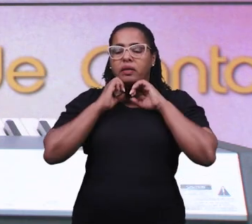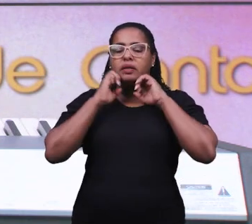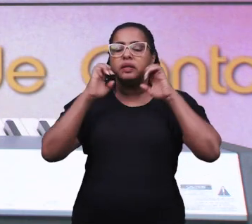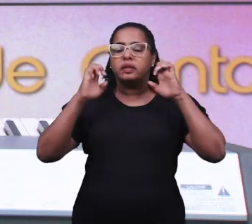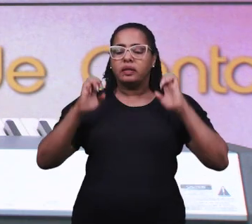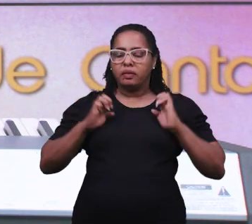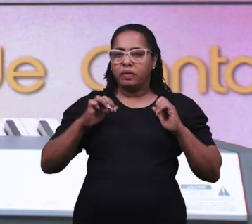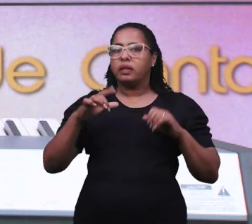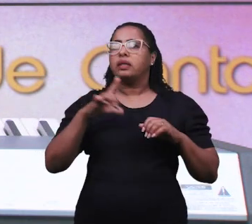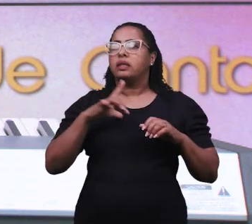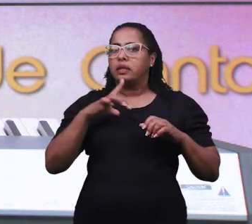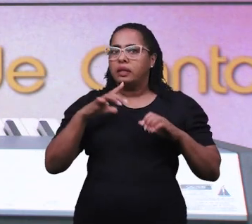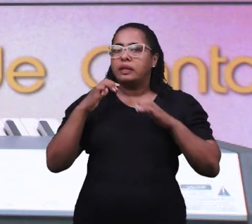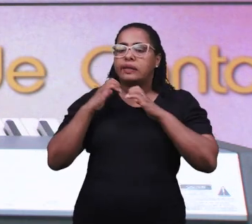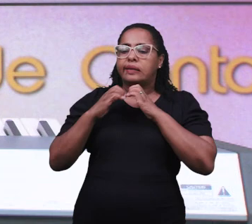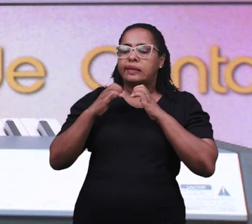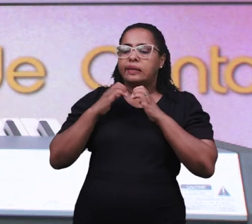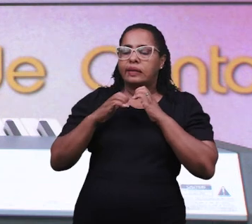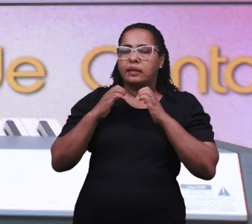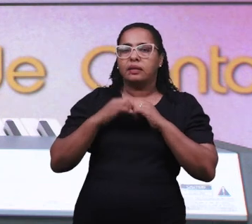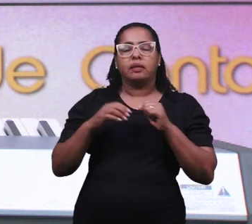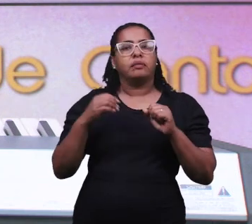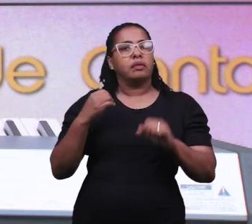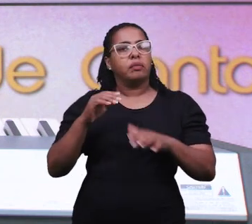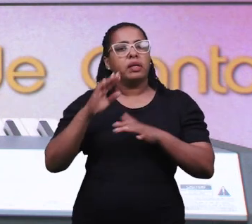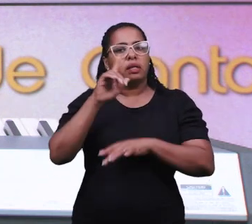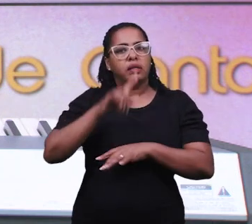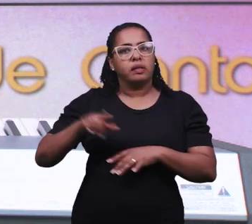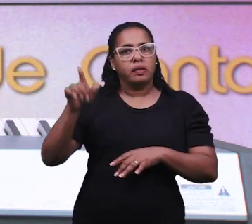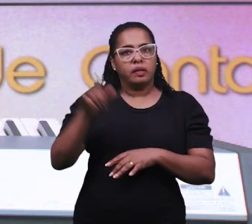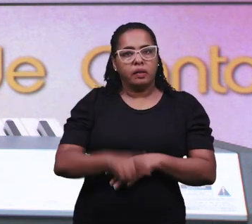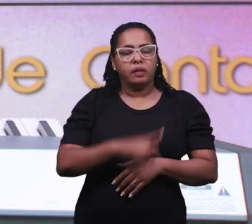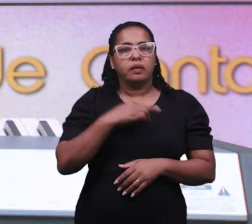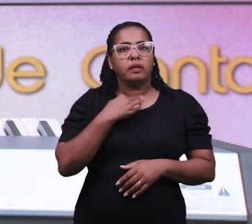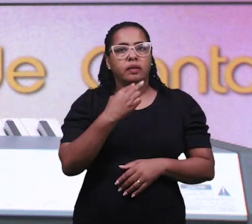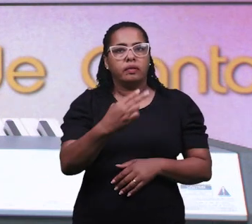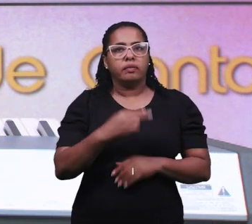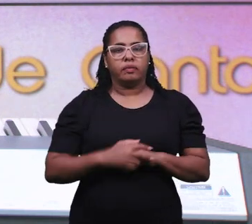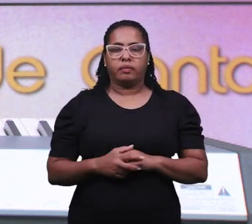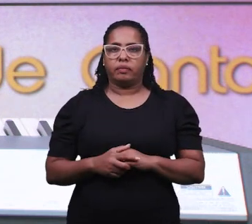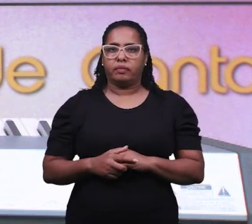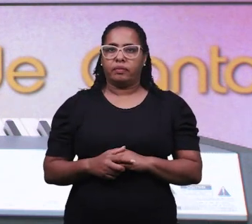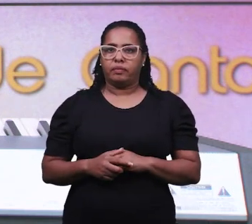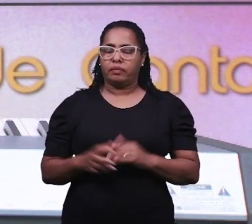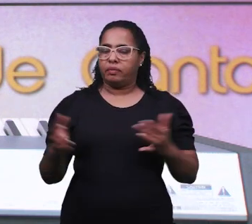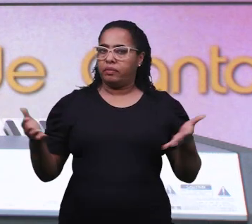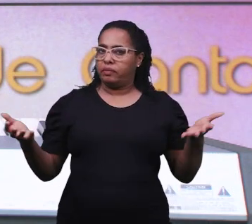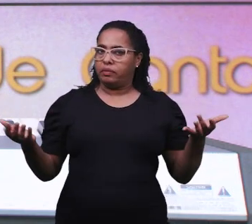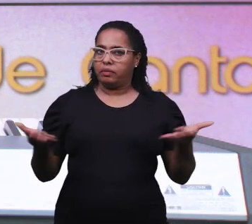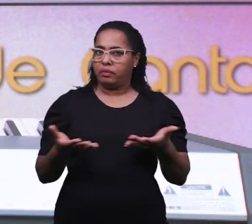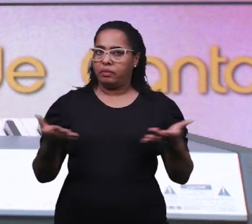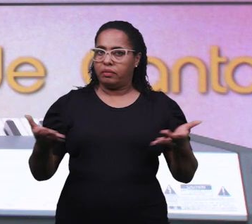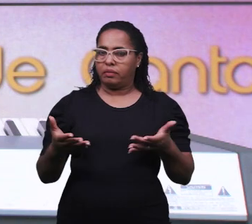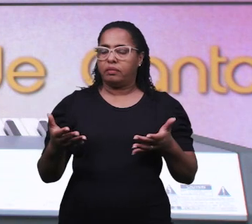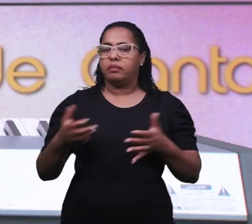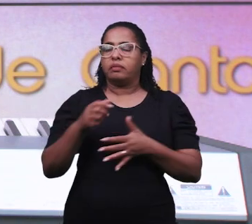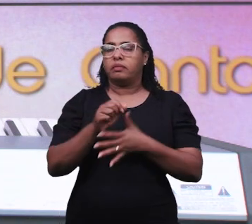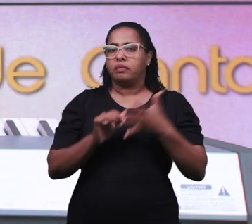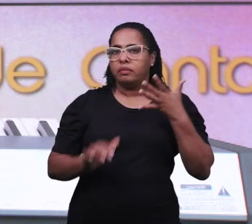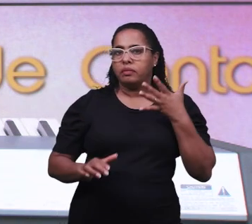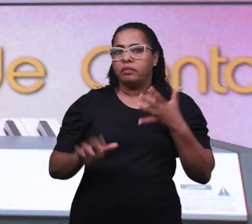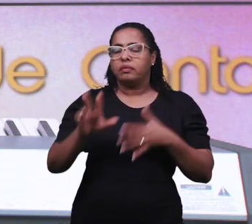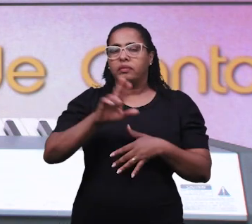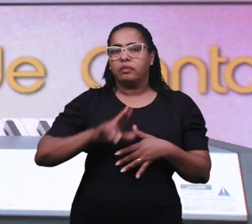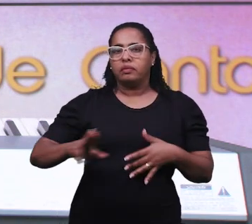com constrições. E é isso que nós queremos eliminar da nossa voz. Agora nós vamos fazer um